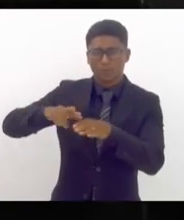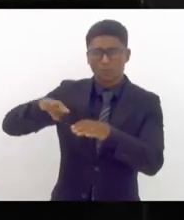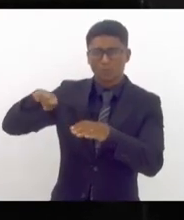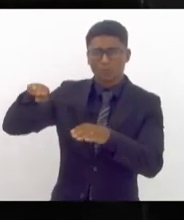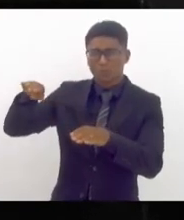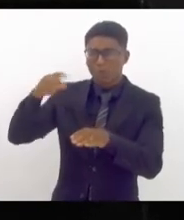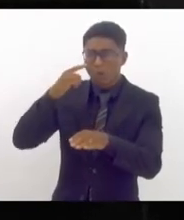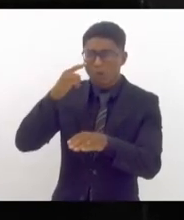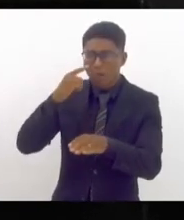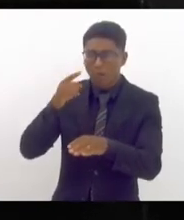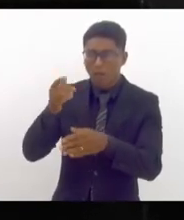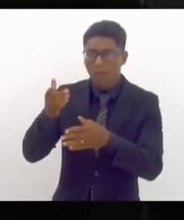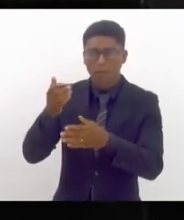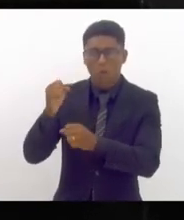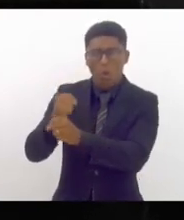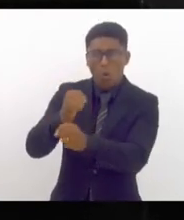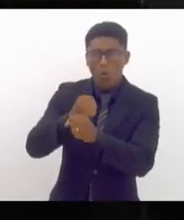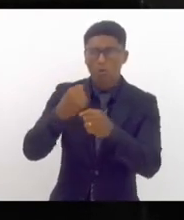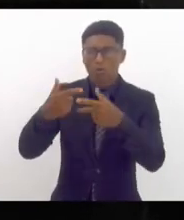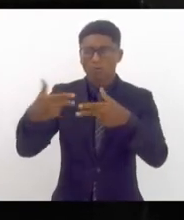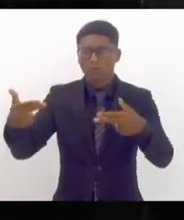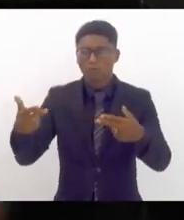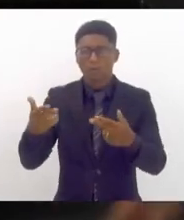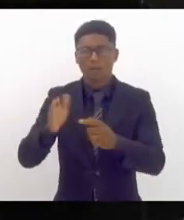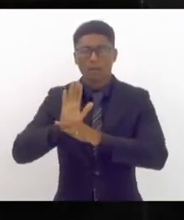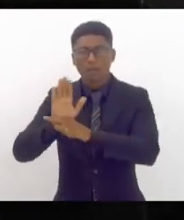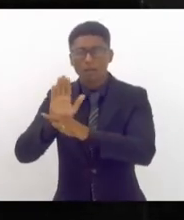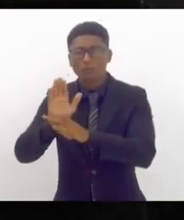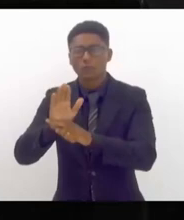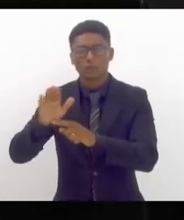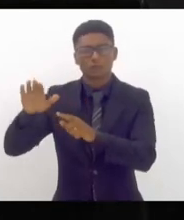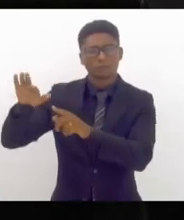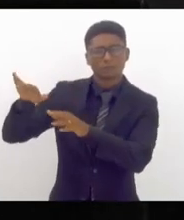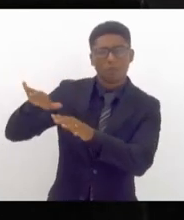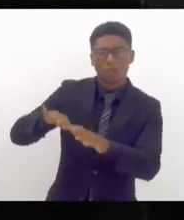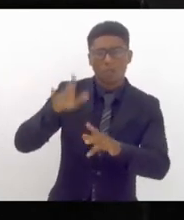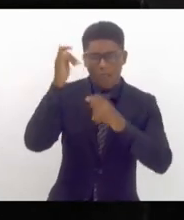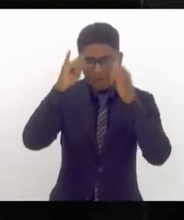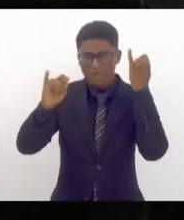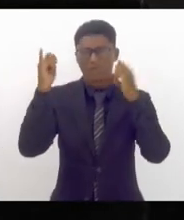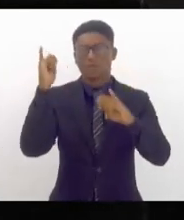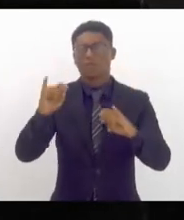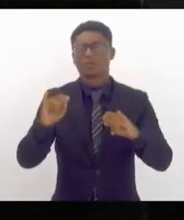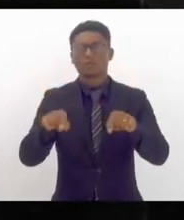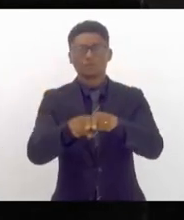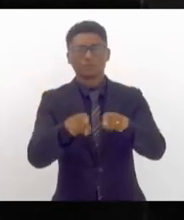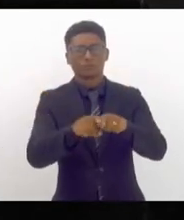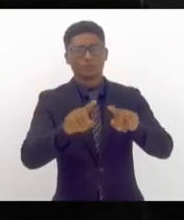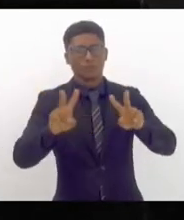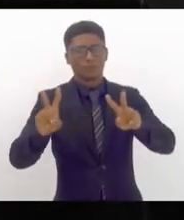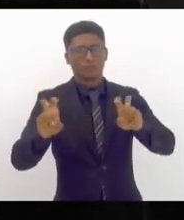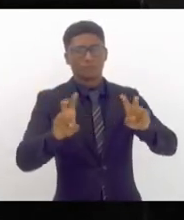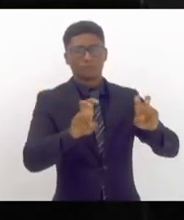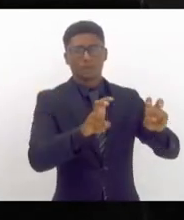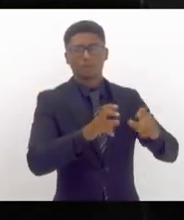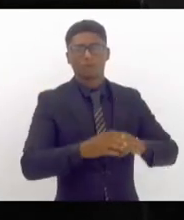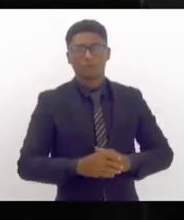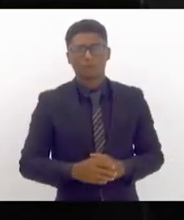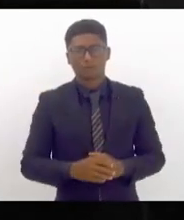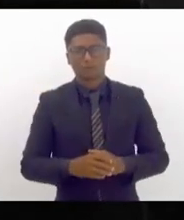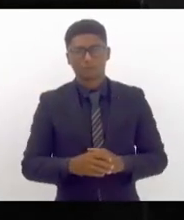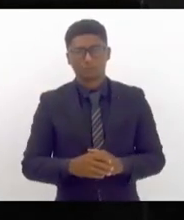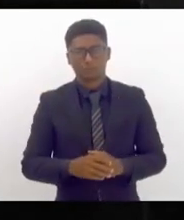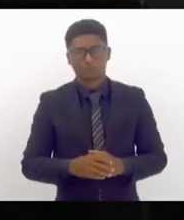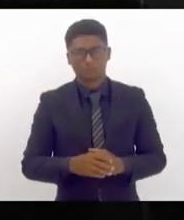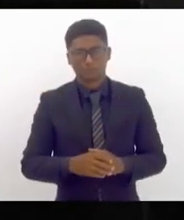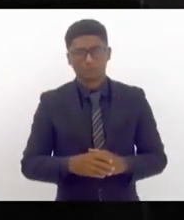em especial no Rio de Janeiro, da observância sobre temas que possamos, evidentemente, atuar